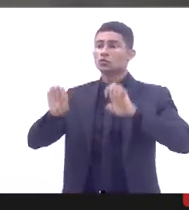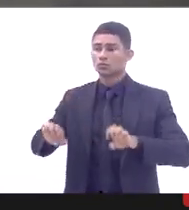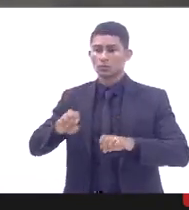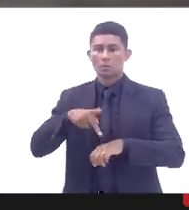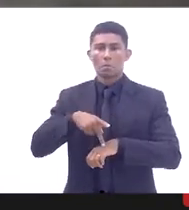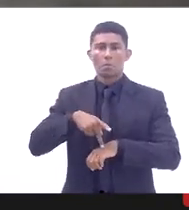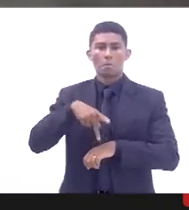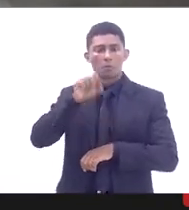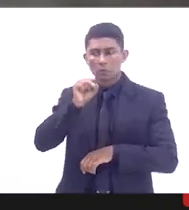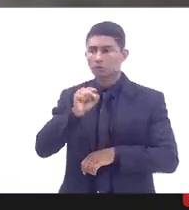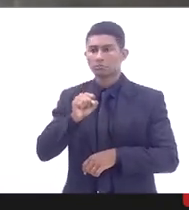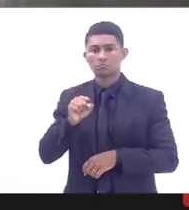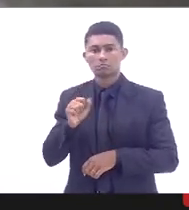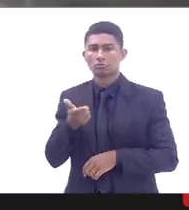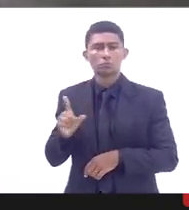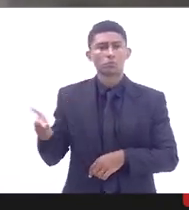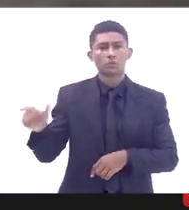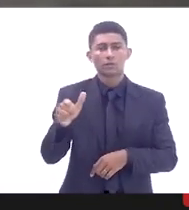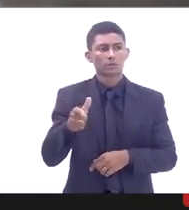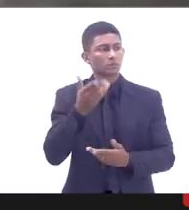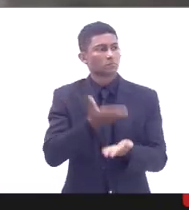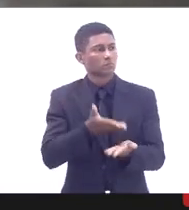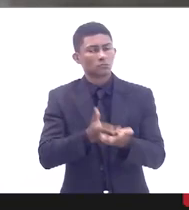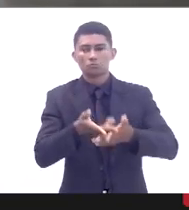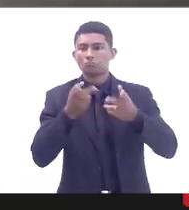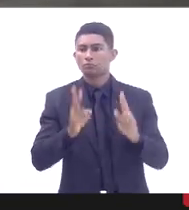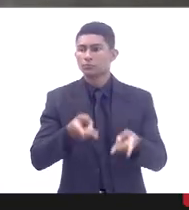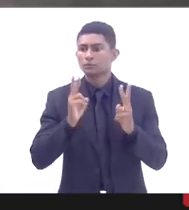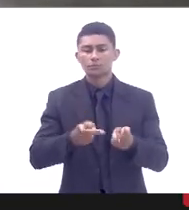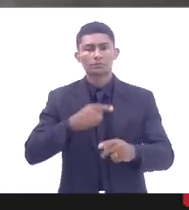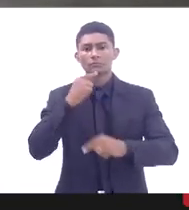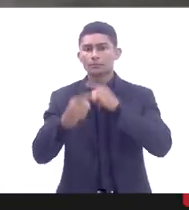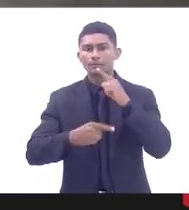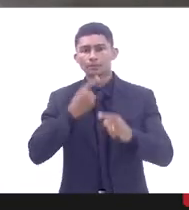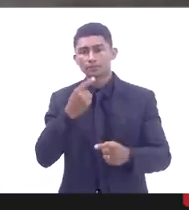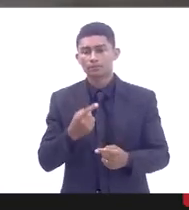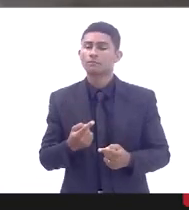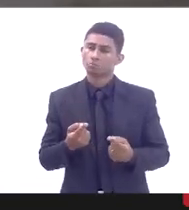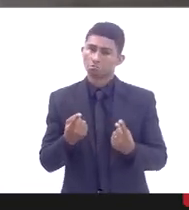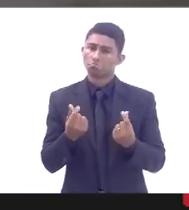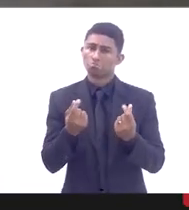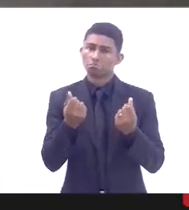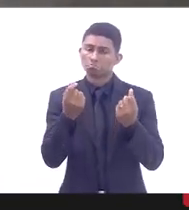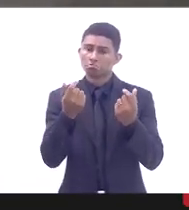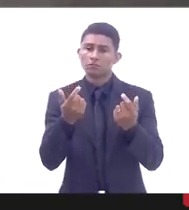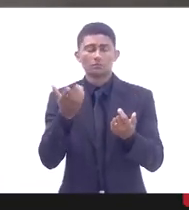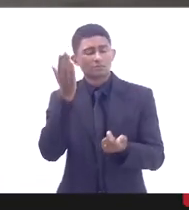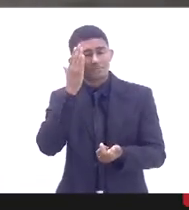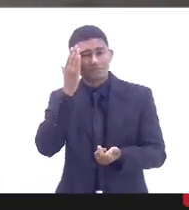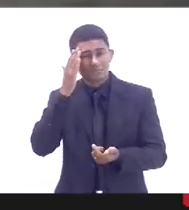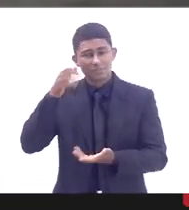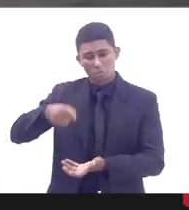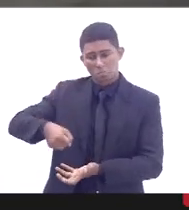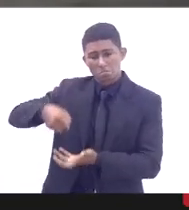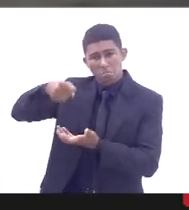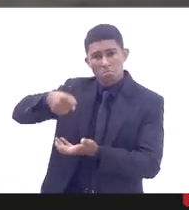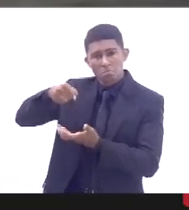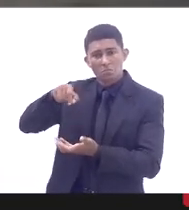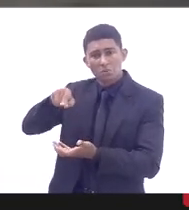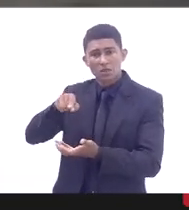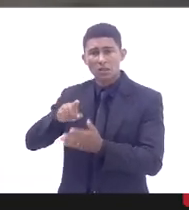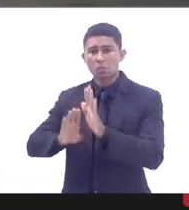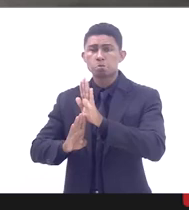para conseguir manter os seus estudos seja do ponto de vista financeiro porque nós temos uma bolsa que não tem reajuste há